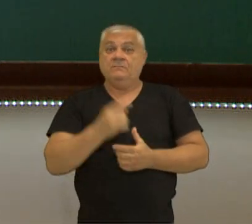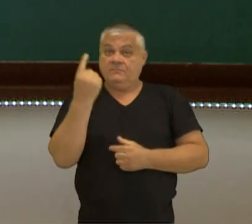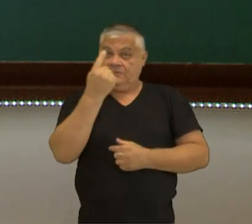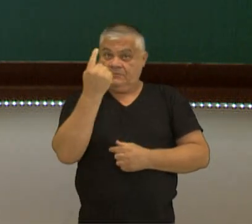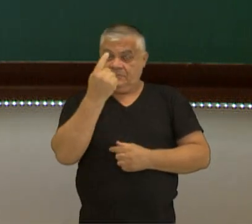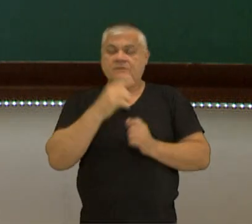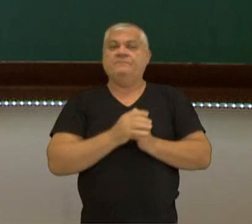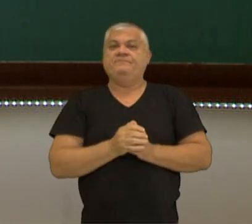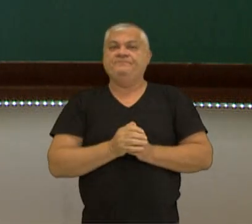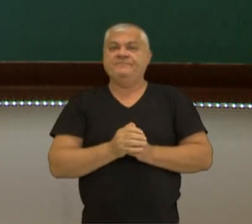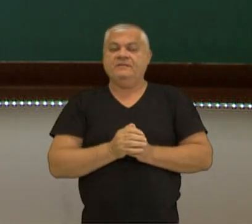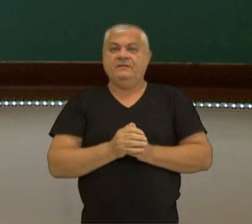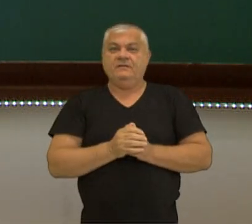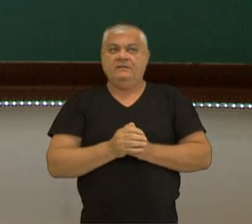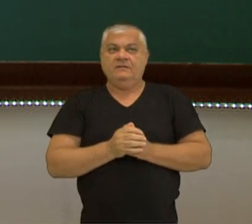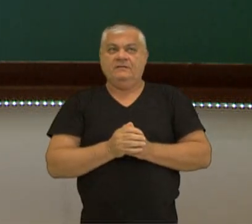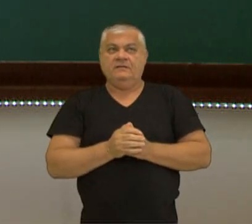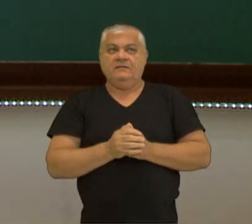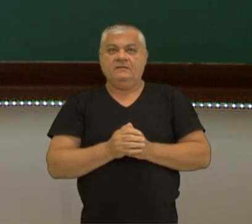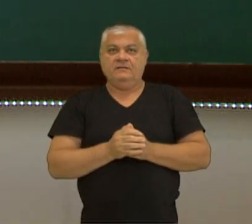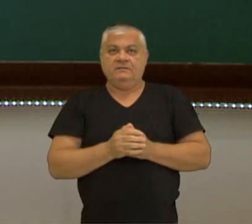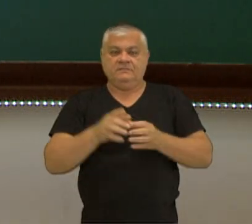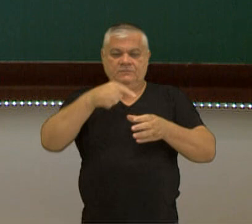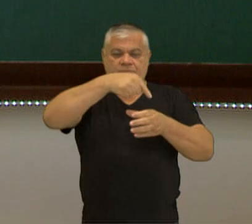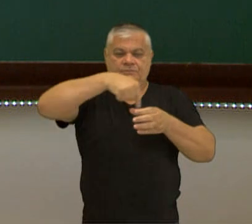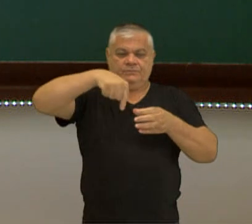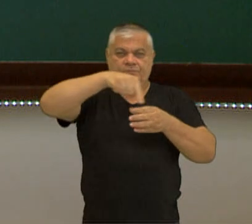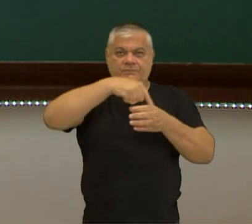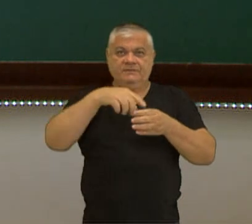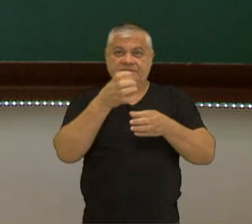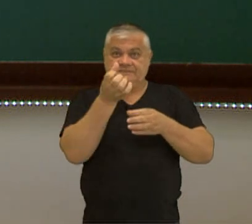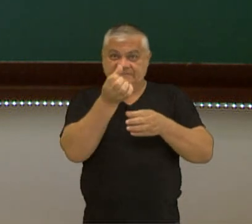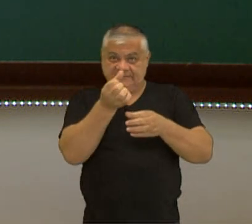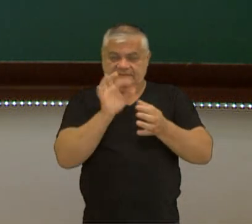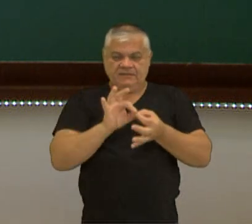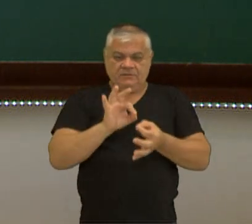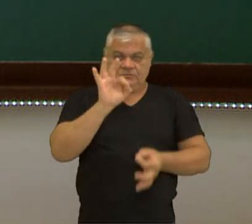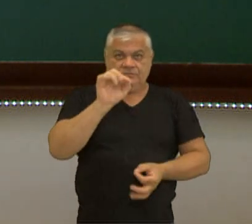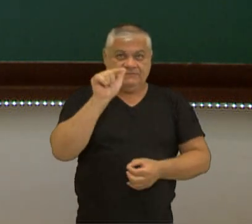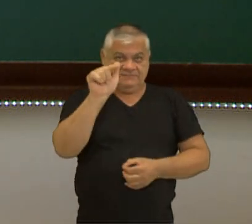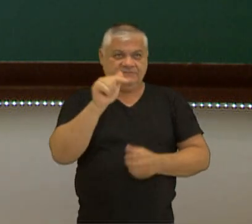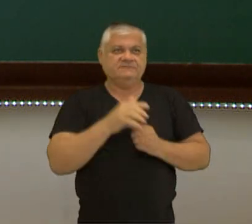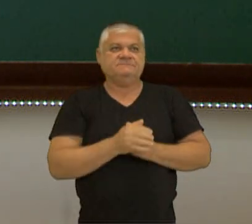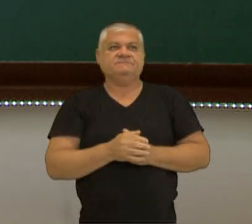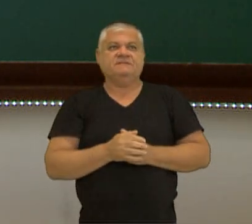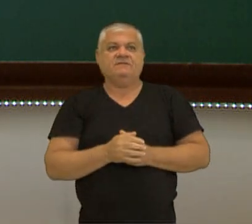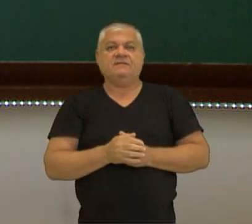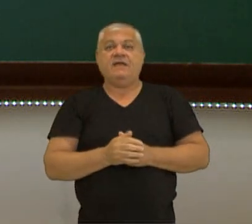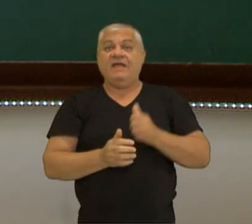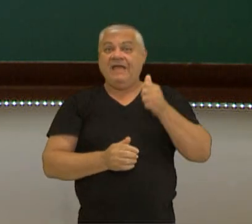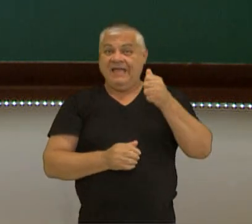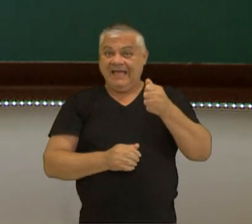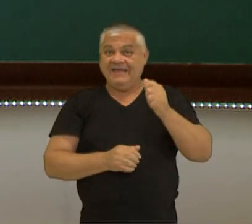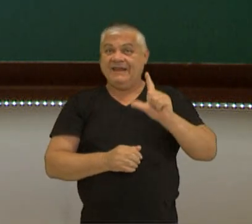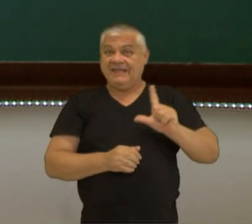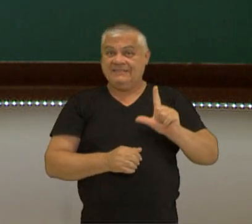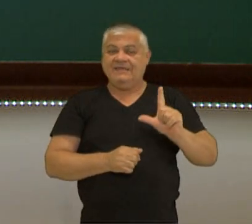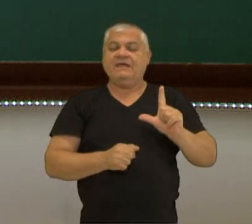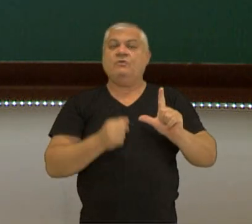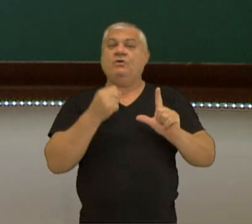lá que o diâmetro é 6 centímetros, a altura é 7, tranquilo? Então, lembrando, a área lateral